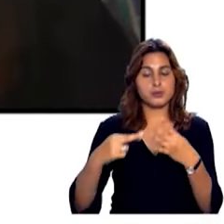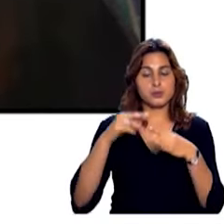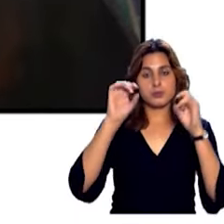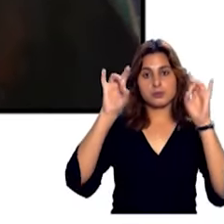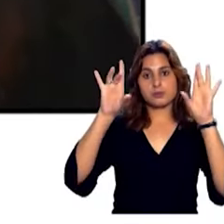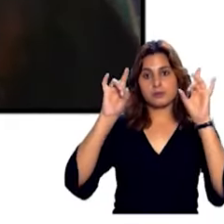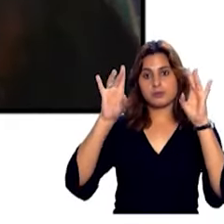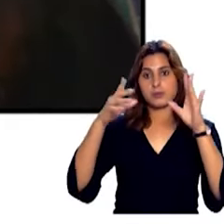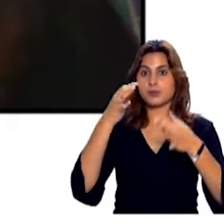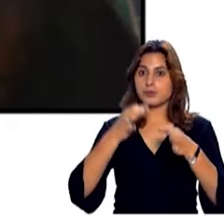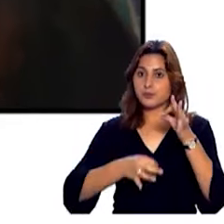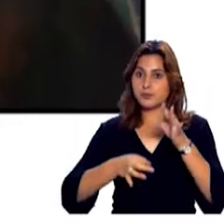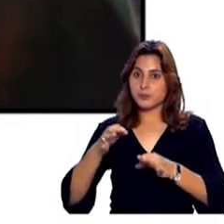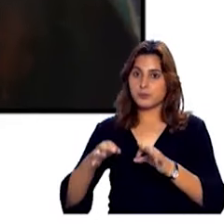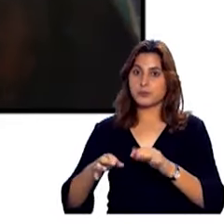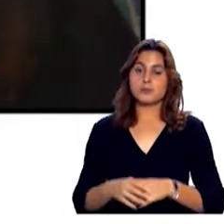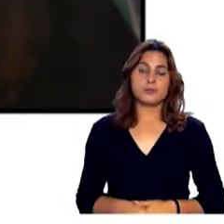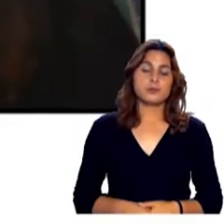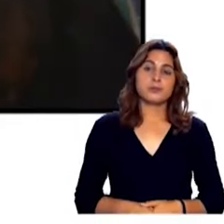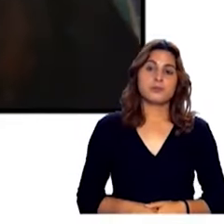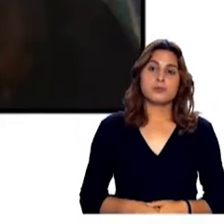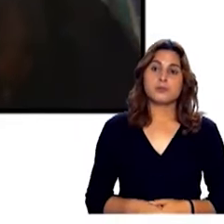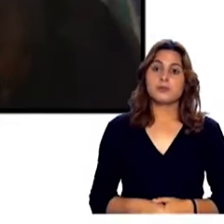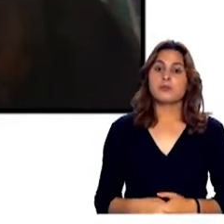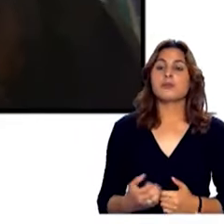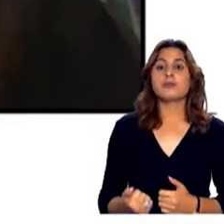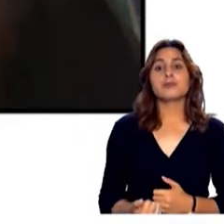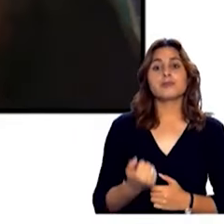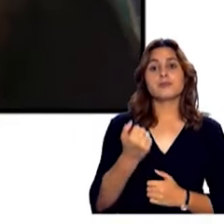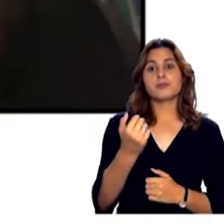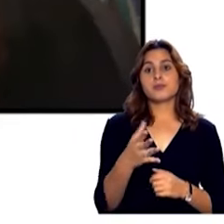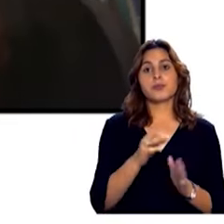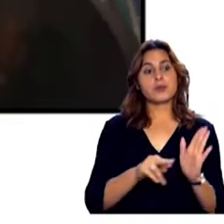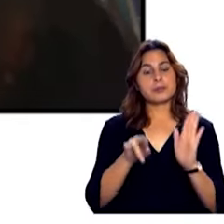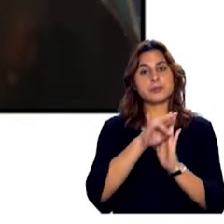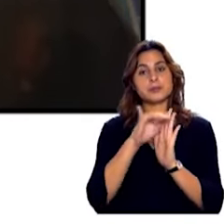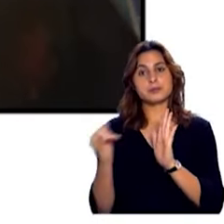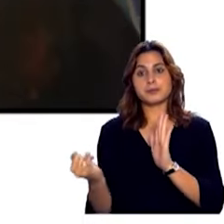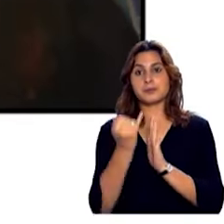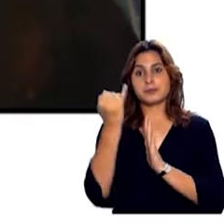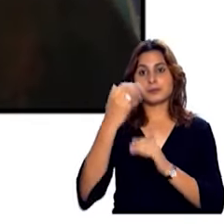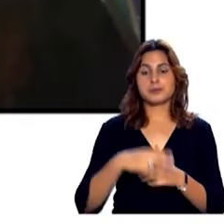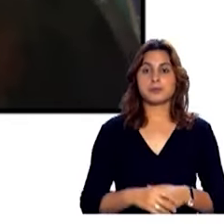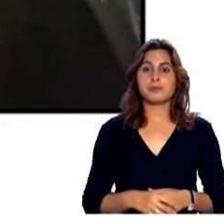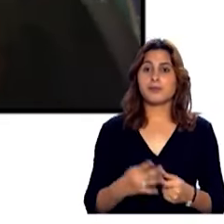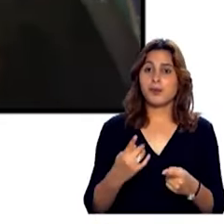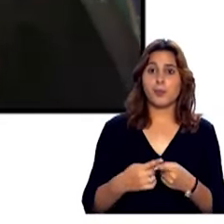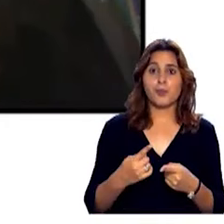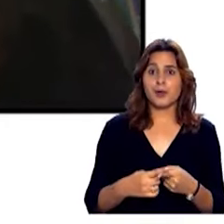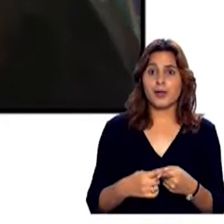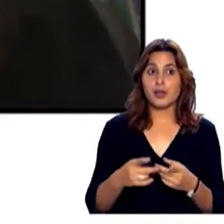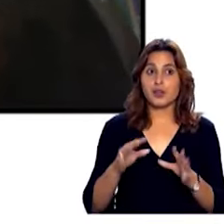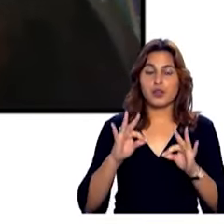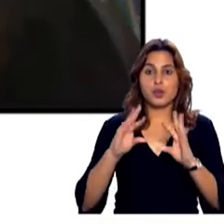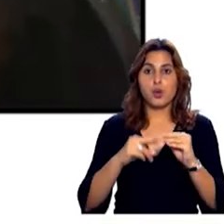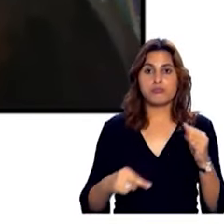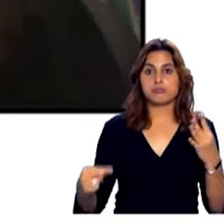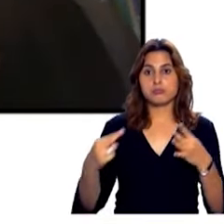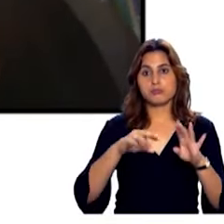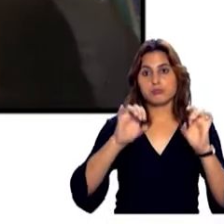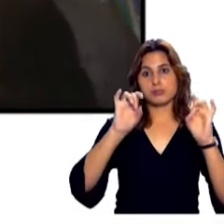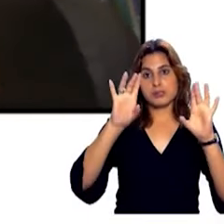julgados eh fora do regime da relevância porque não é possível que Tod todo o recurso especial